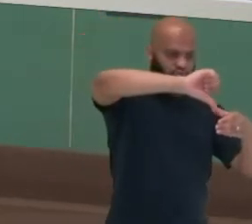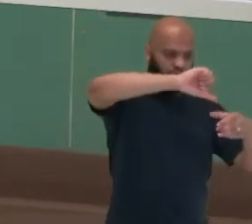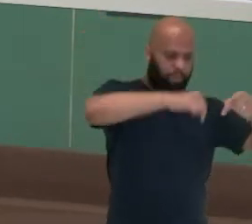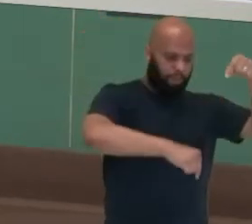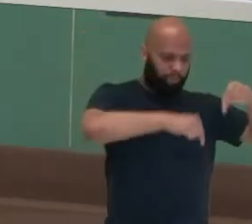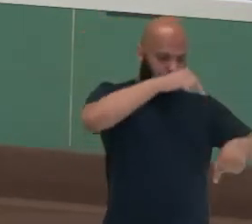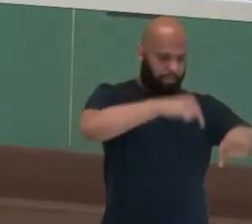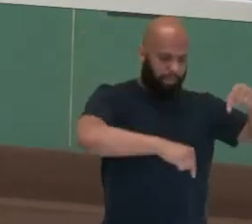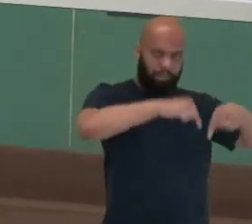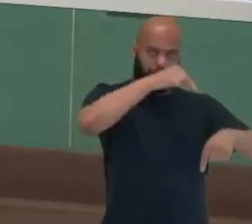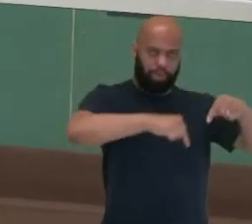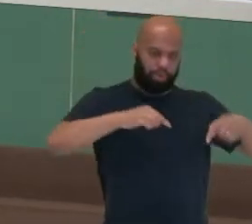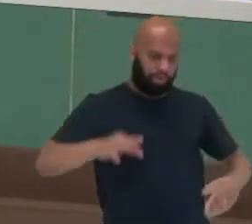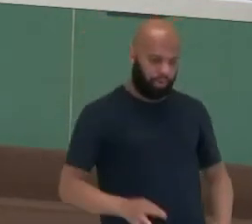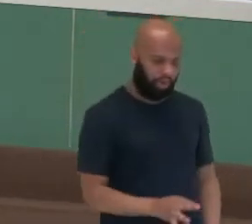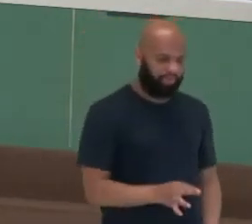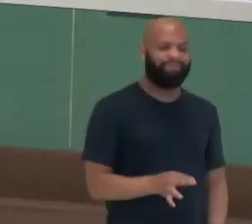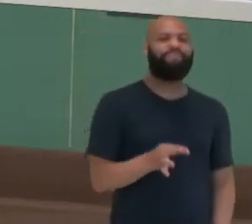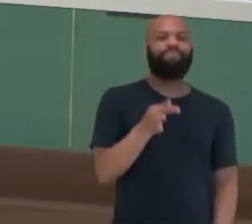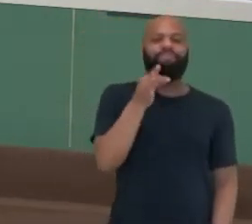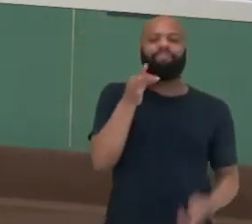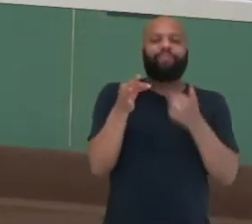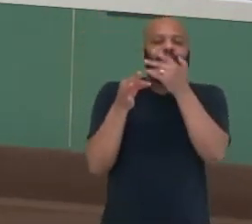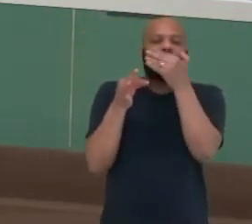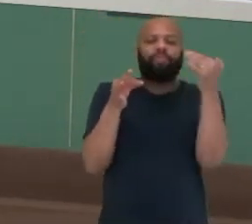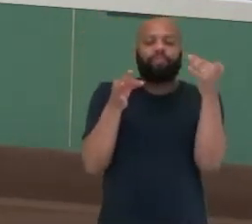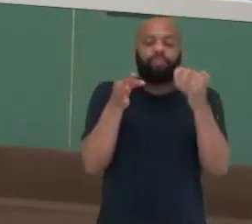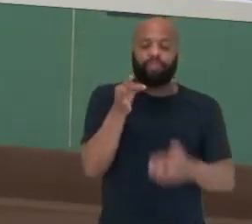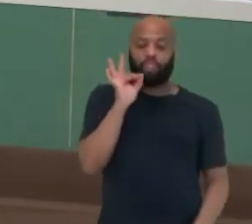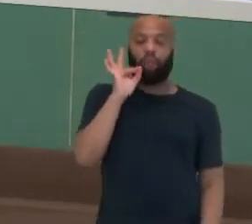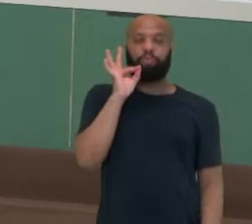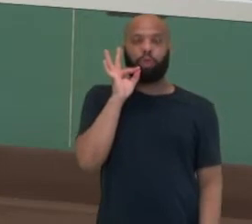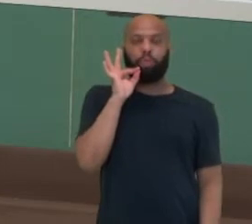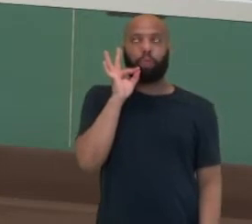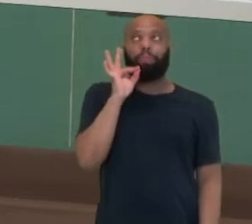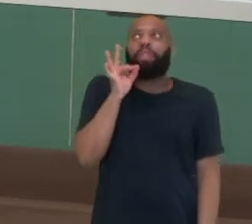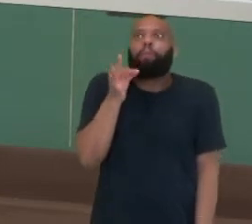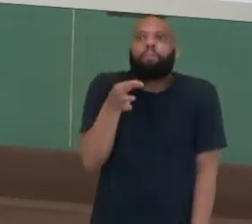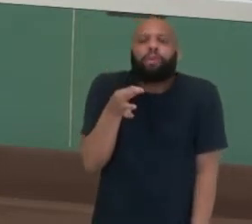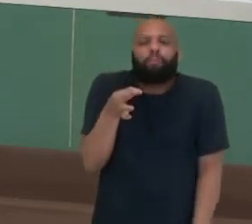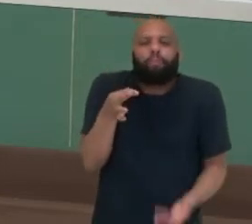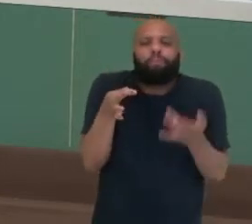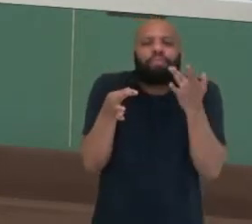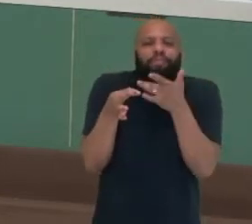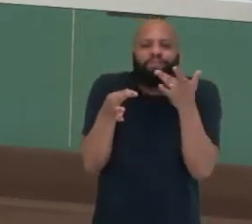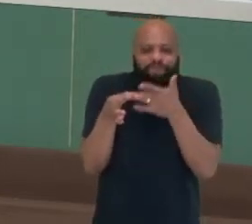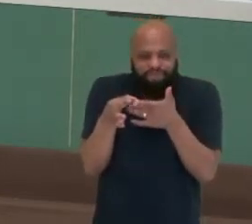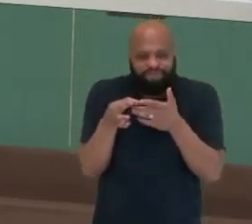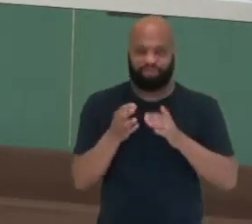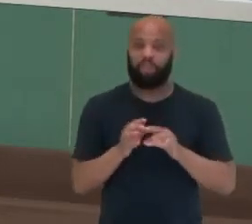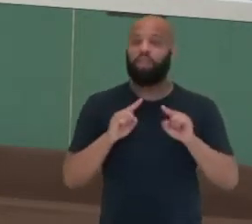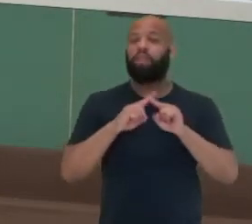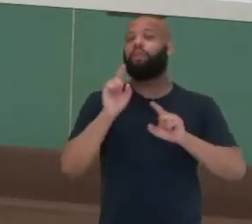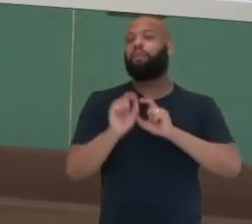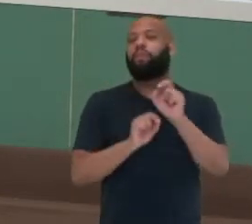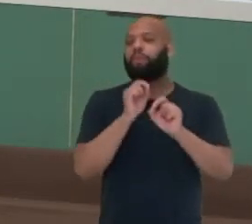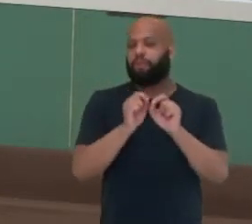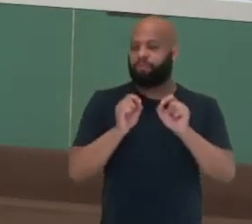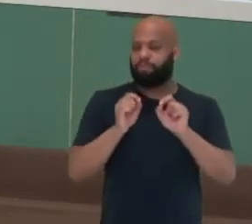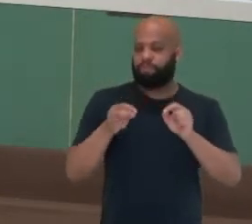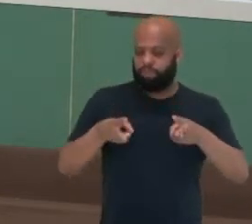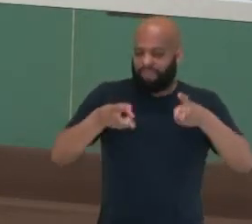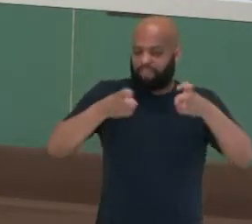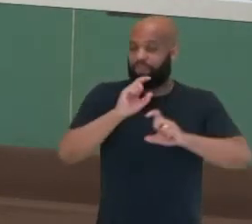primeiro objetivo, reconhecer que esses estímulos eles são percebidos pelo nosso organismo. Por quem? Pelo sistema